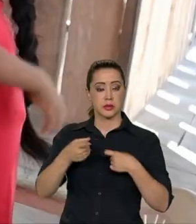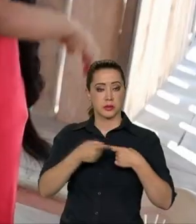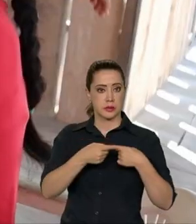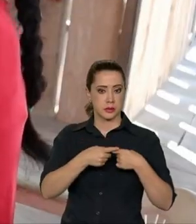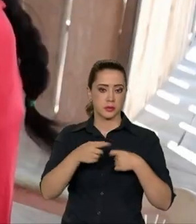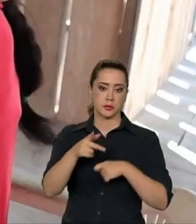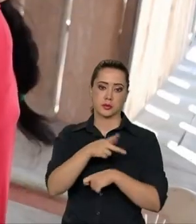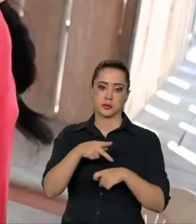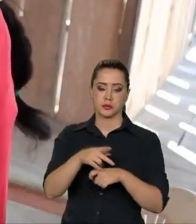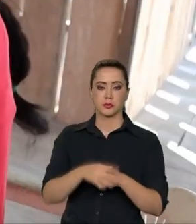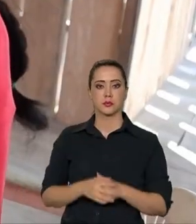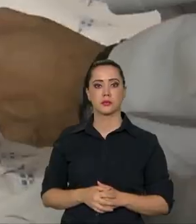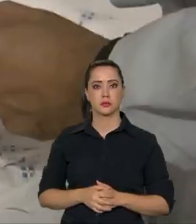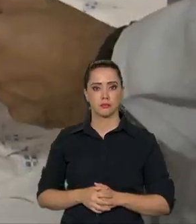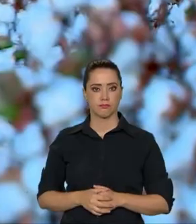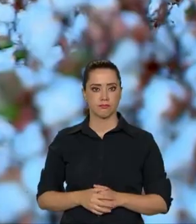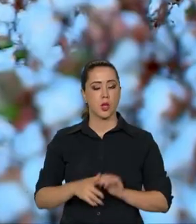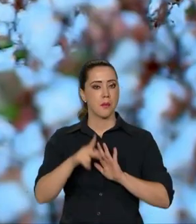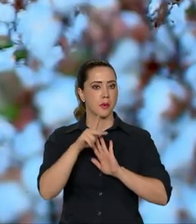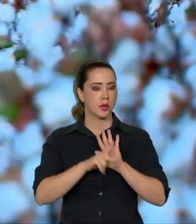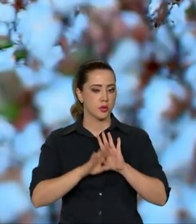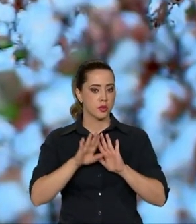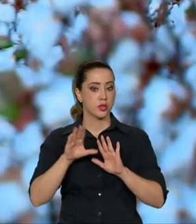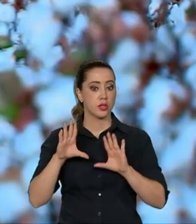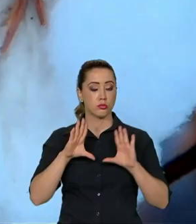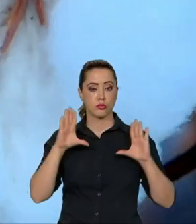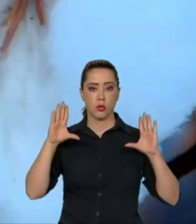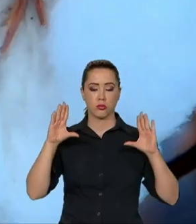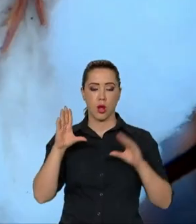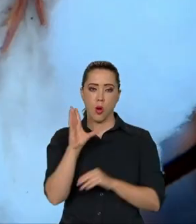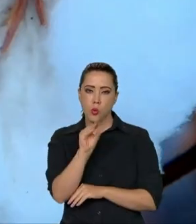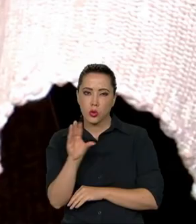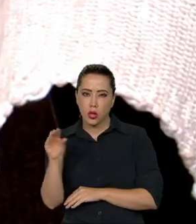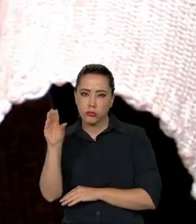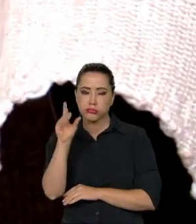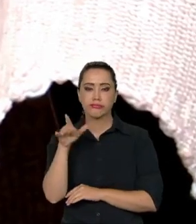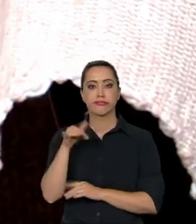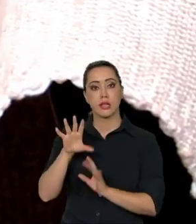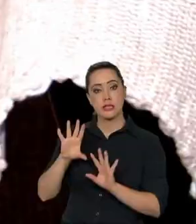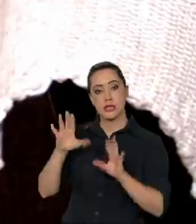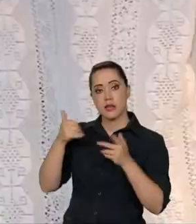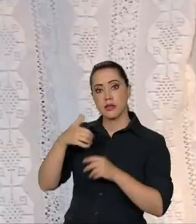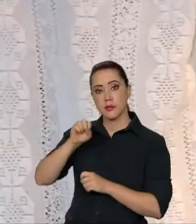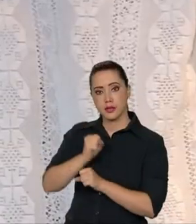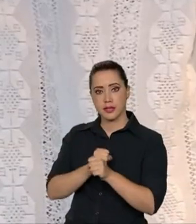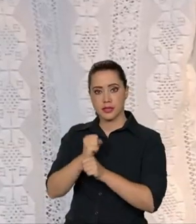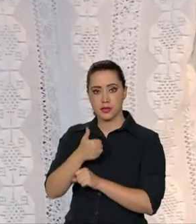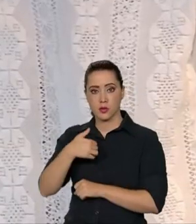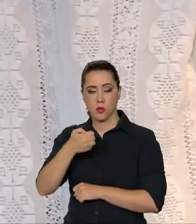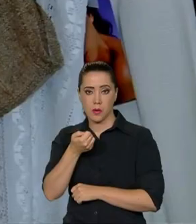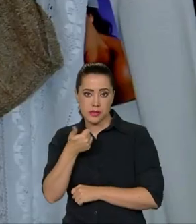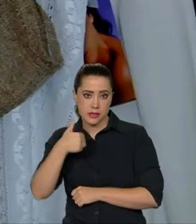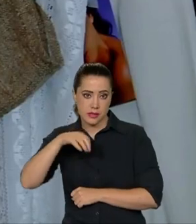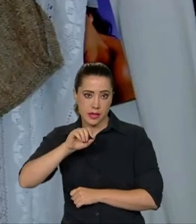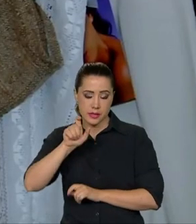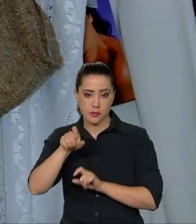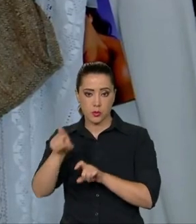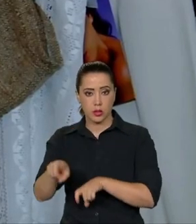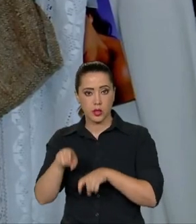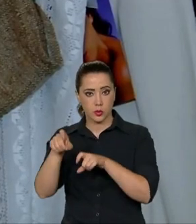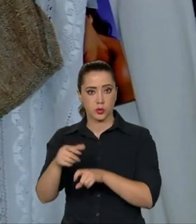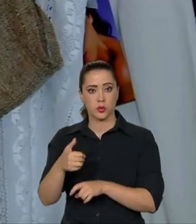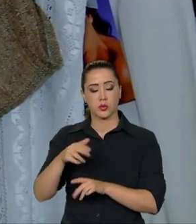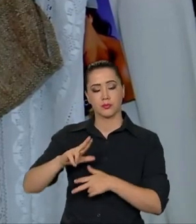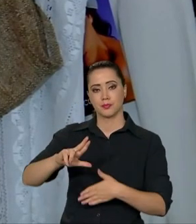de medicina no país. Projeto Mais Algodão celebra 10 anos com quase 10 mil produtores da América